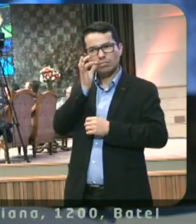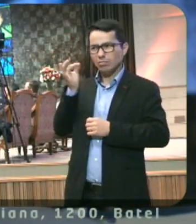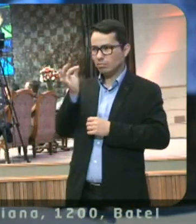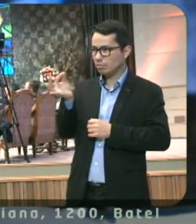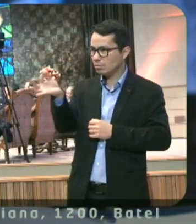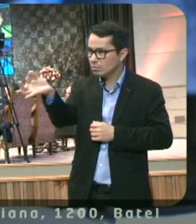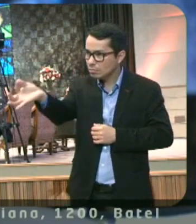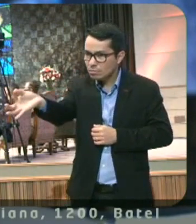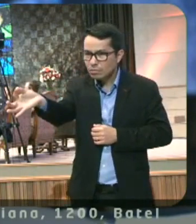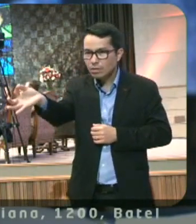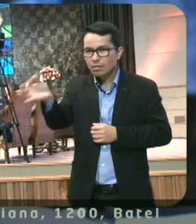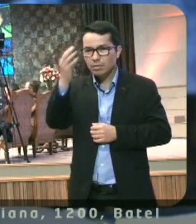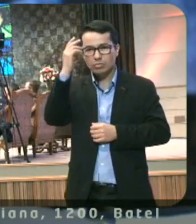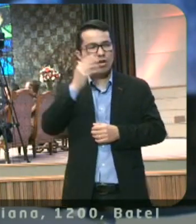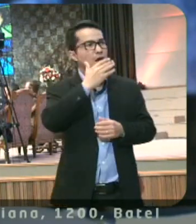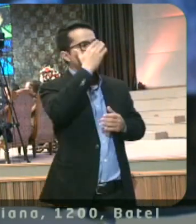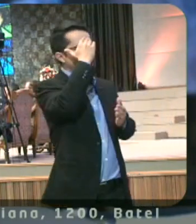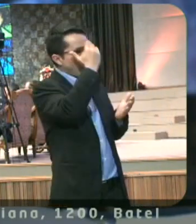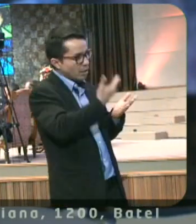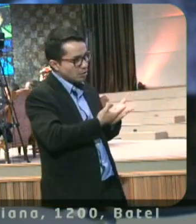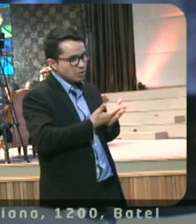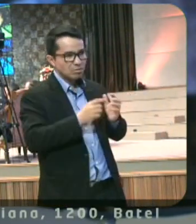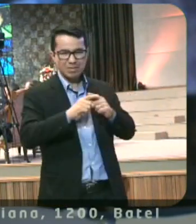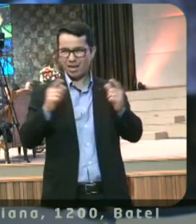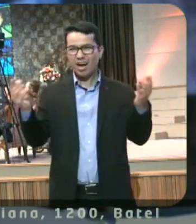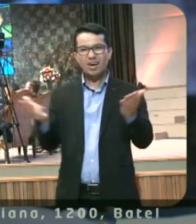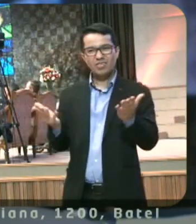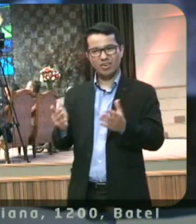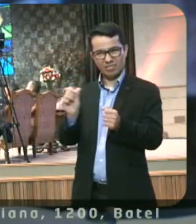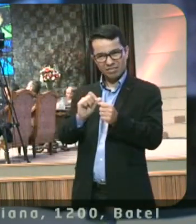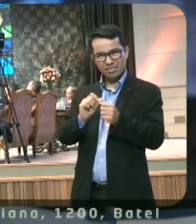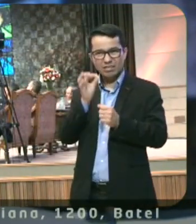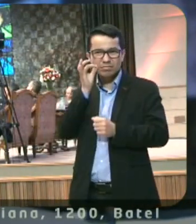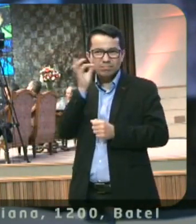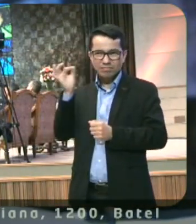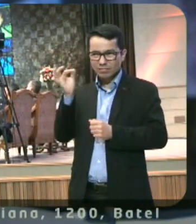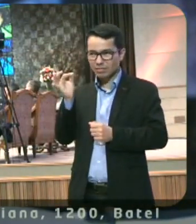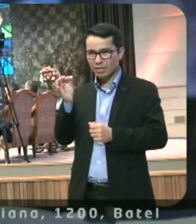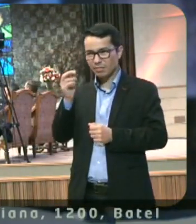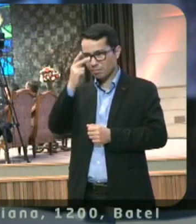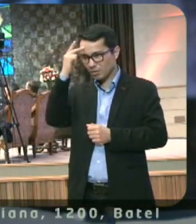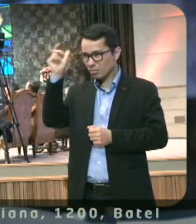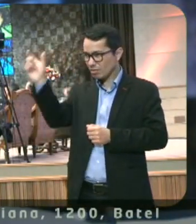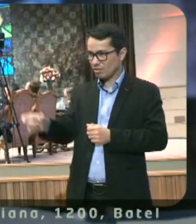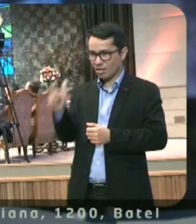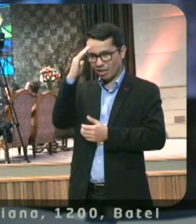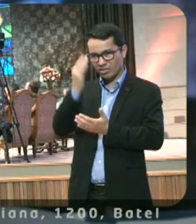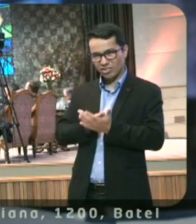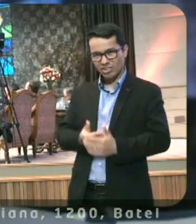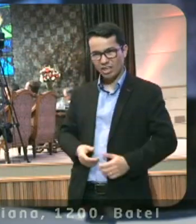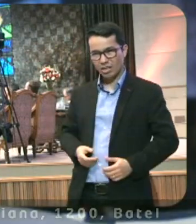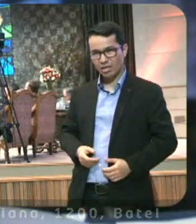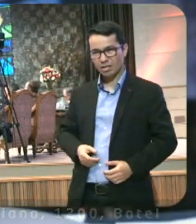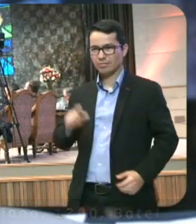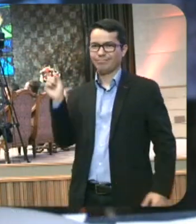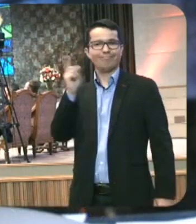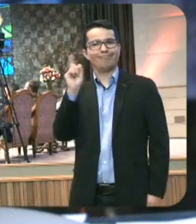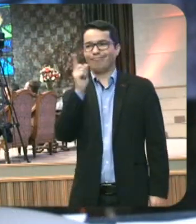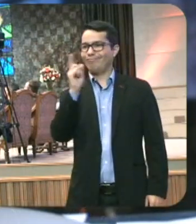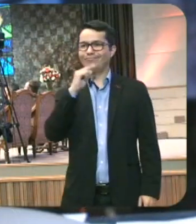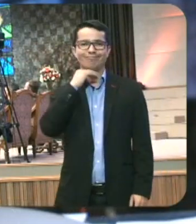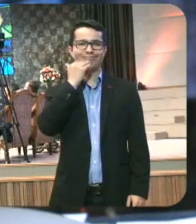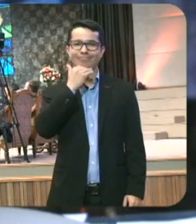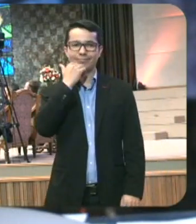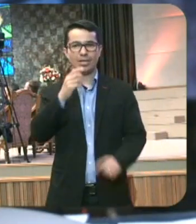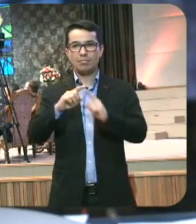mais. E a palavra deixou de ser viva no sentido de ser honrada.